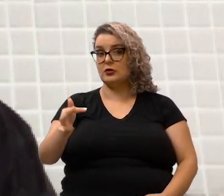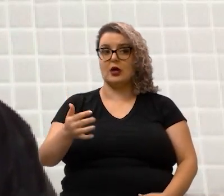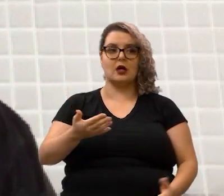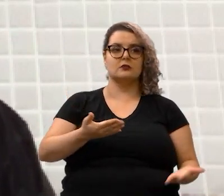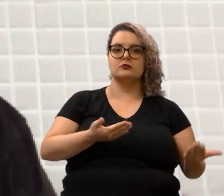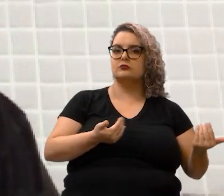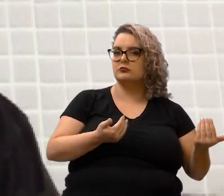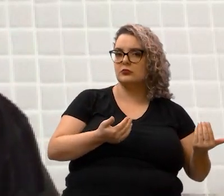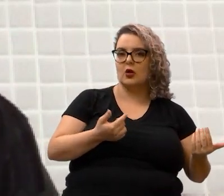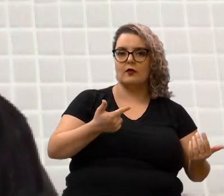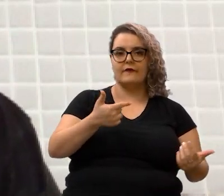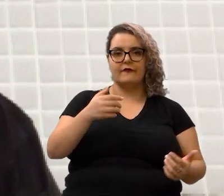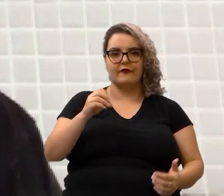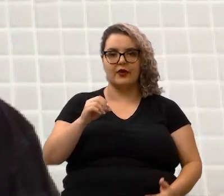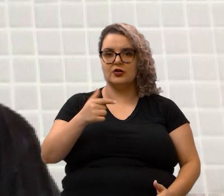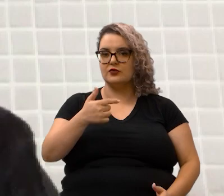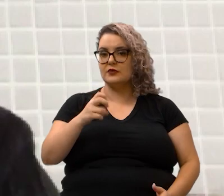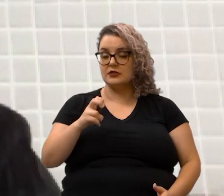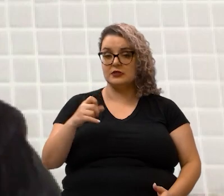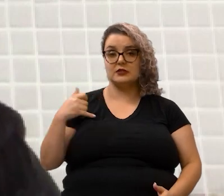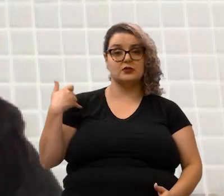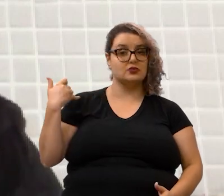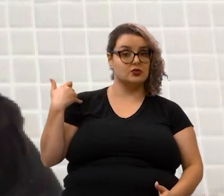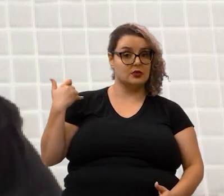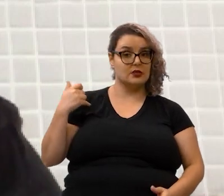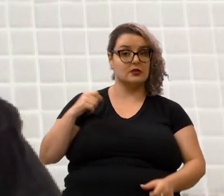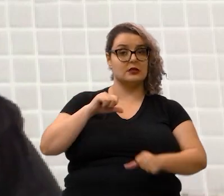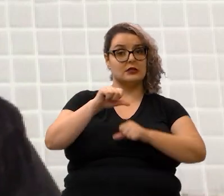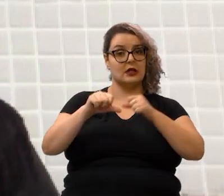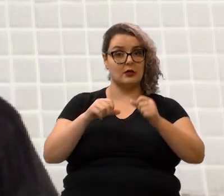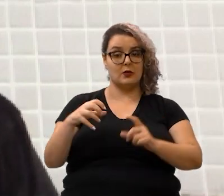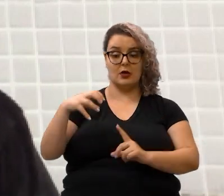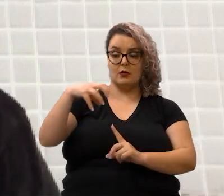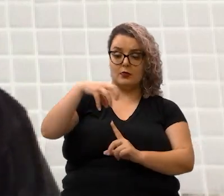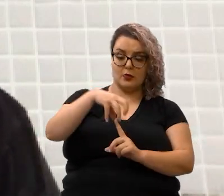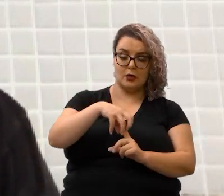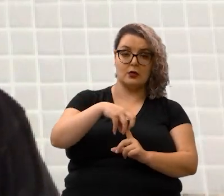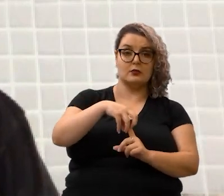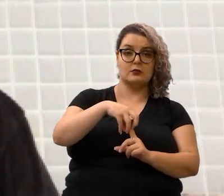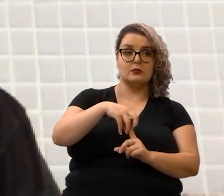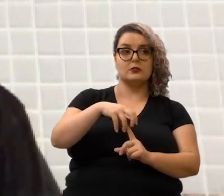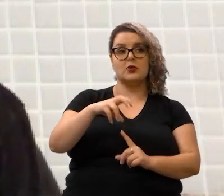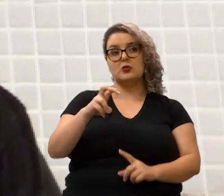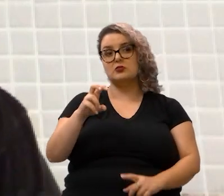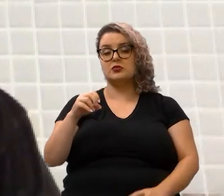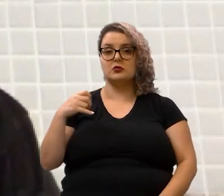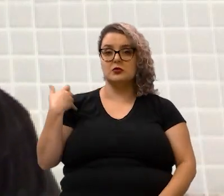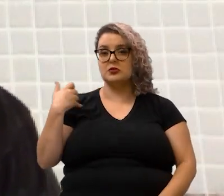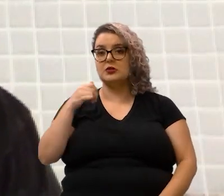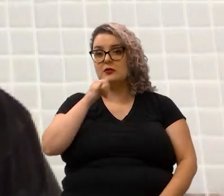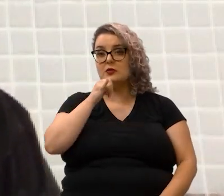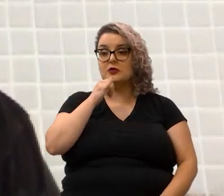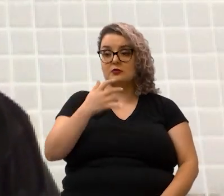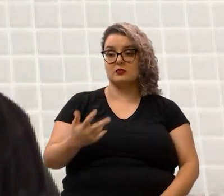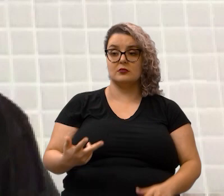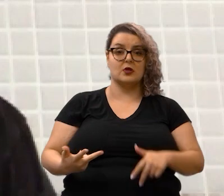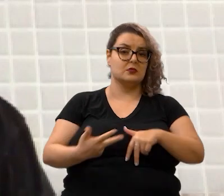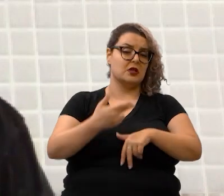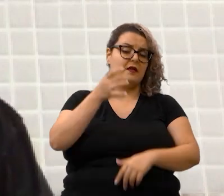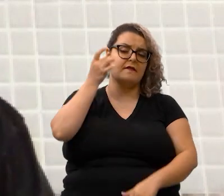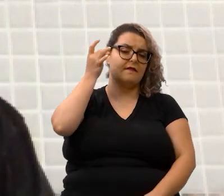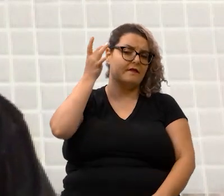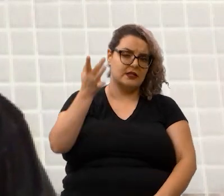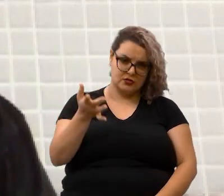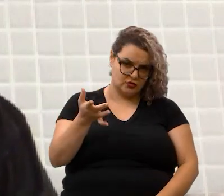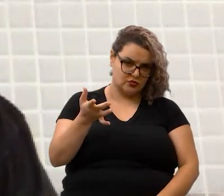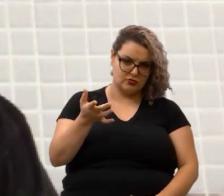de 20 anos, 25 anos, se ele precisar trocar essa prótese quando ele tiver com 50 anos, é uma cirurgia muito fácil,